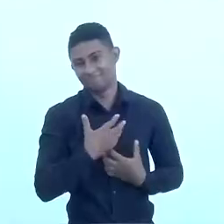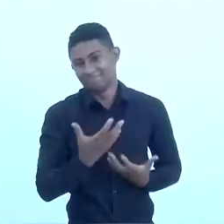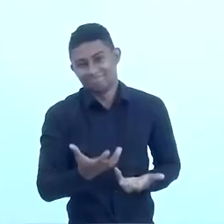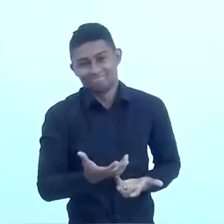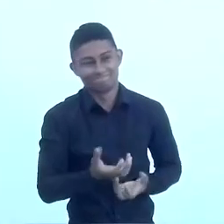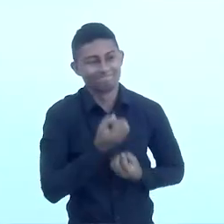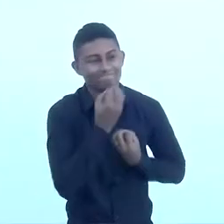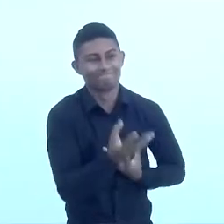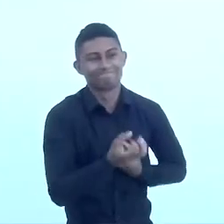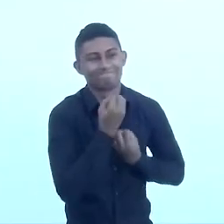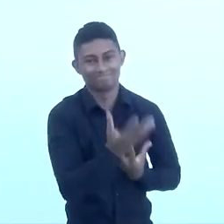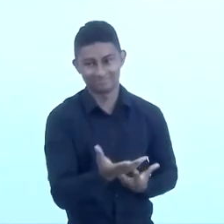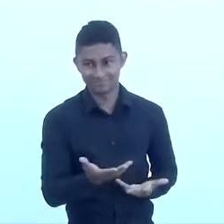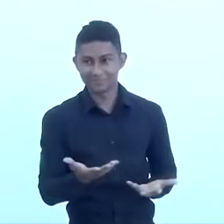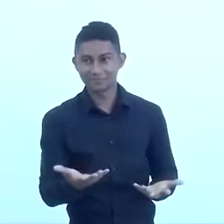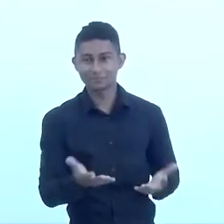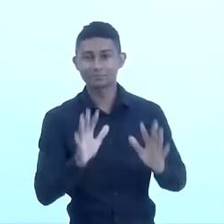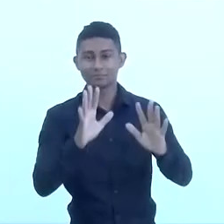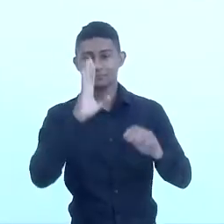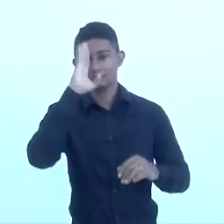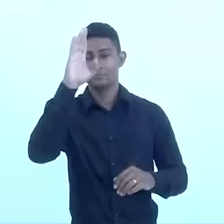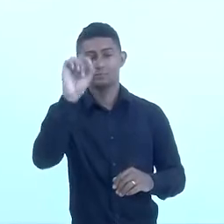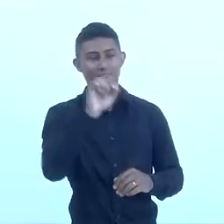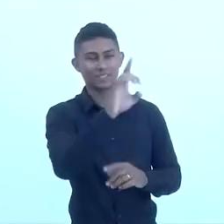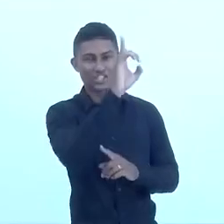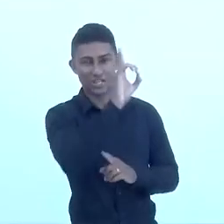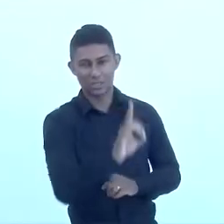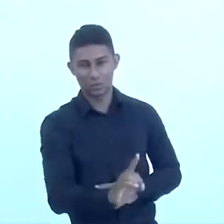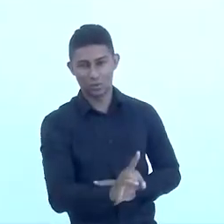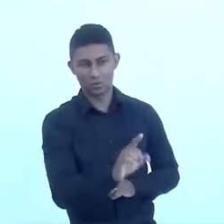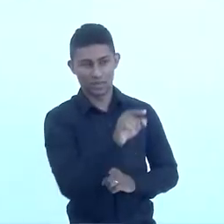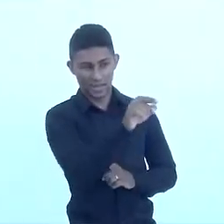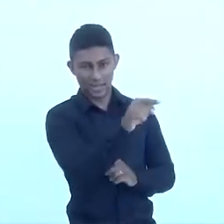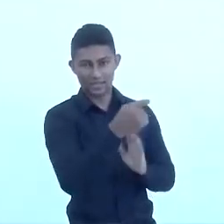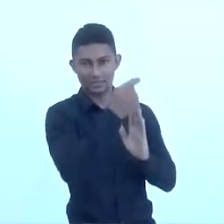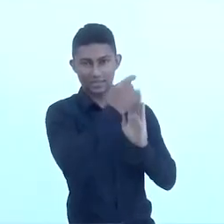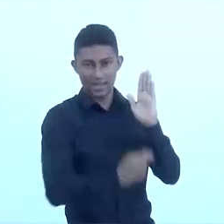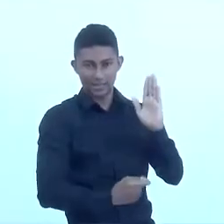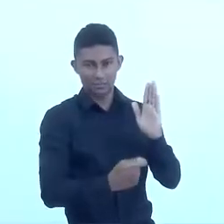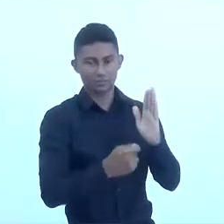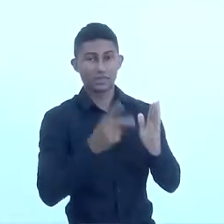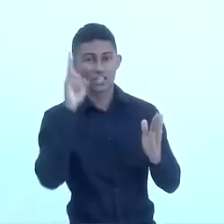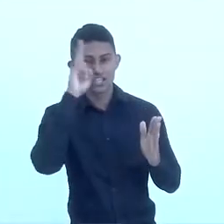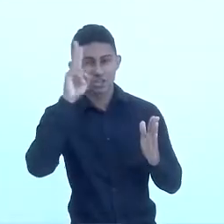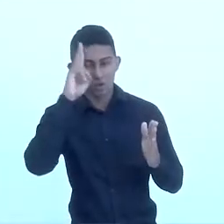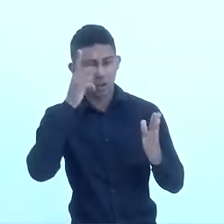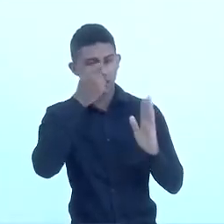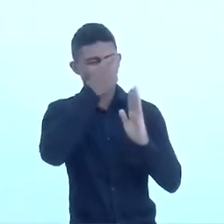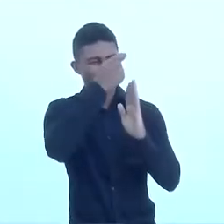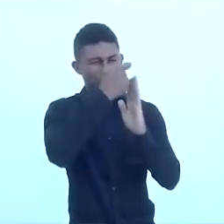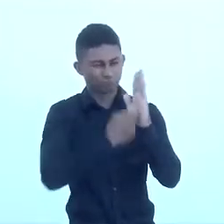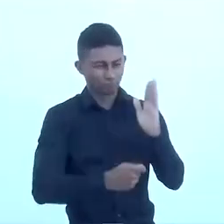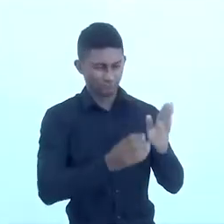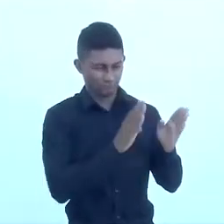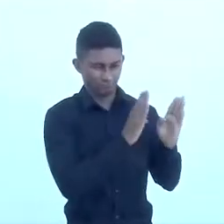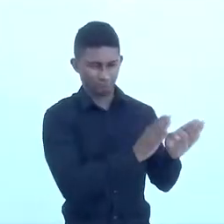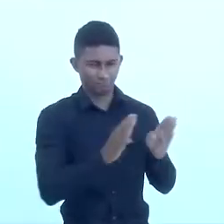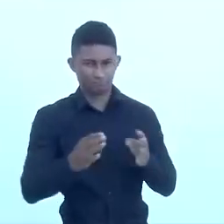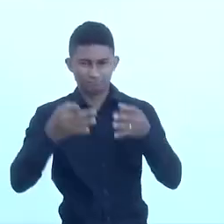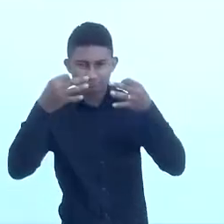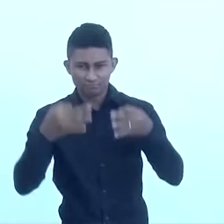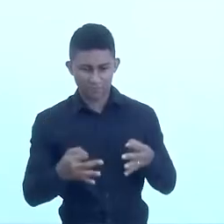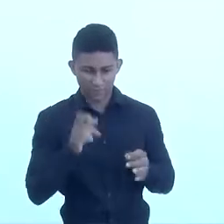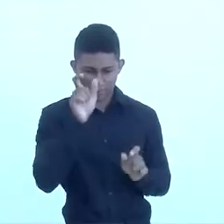uhum. né, Daniela? Quase tudo vem do autor, do texto escrito, né? Se você tem uma história bem estruturada